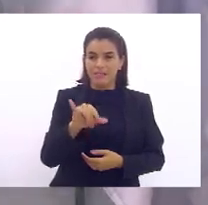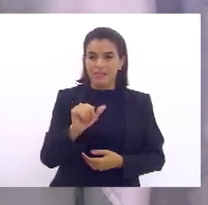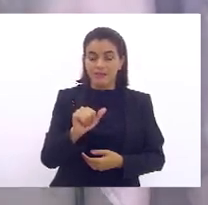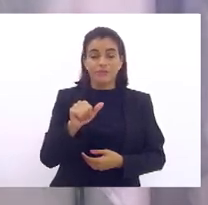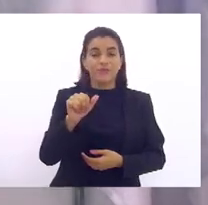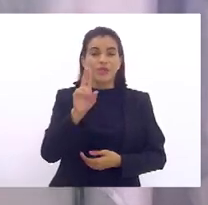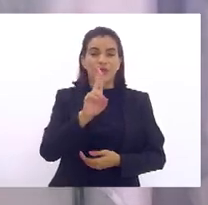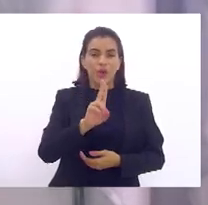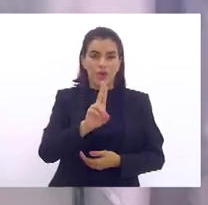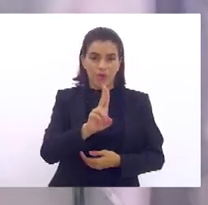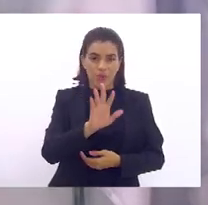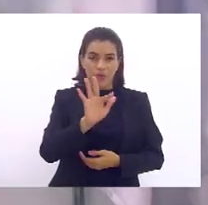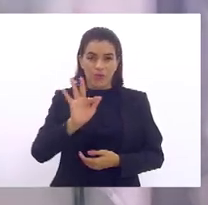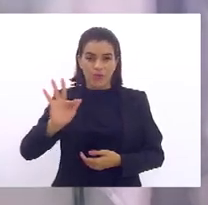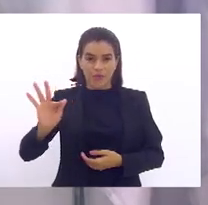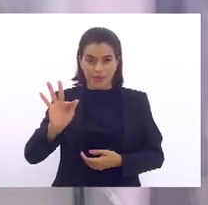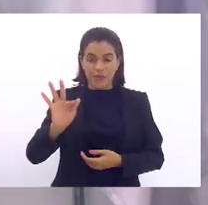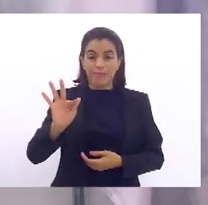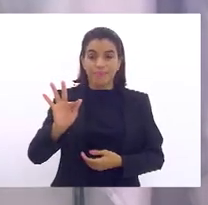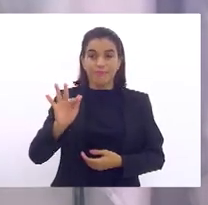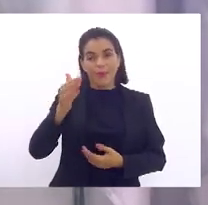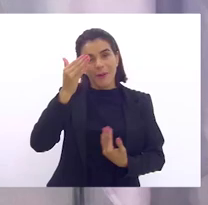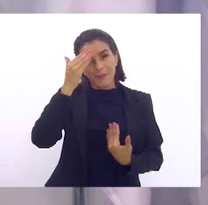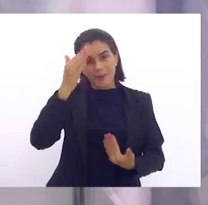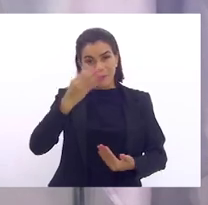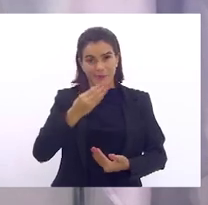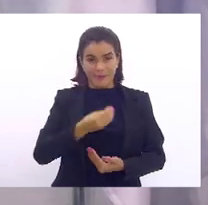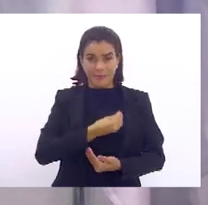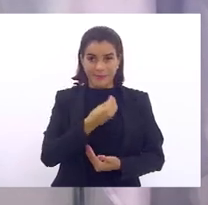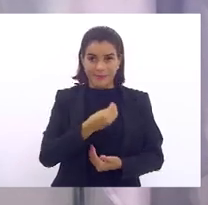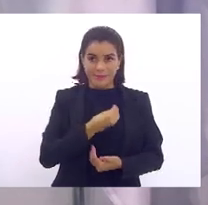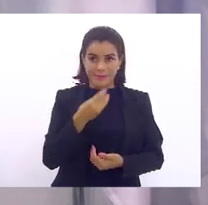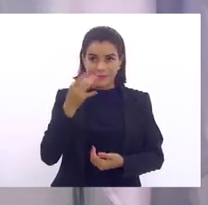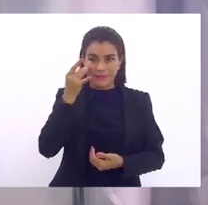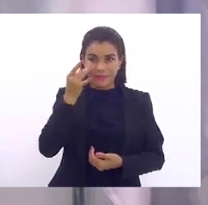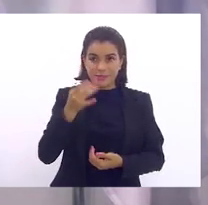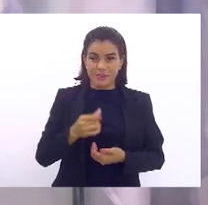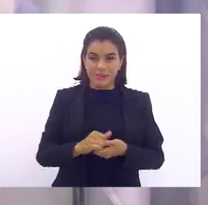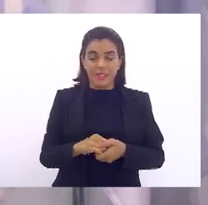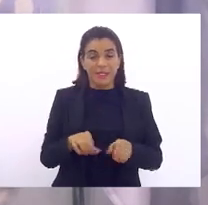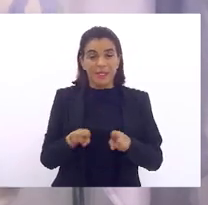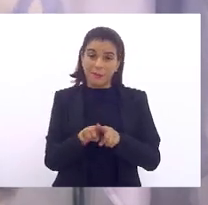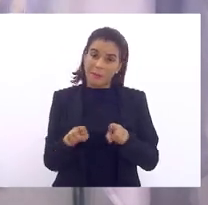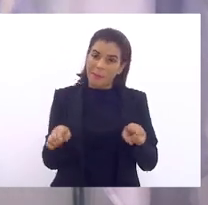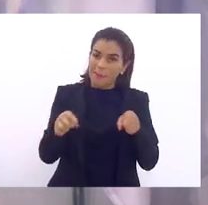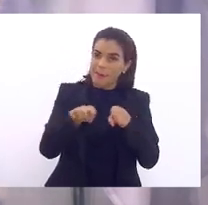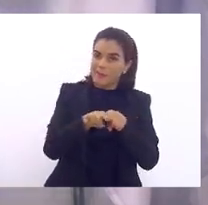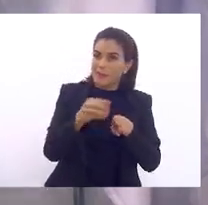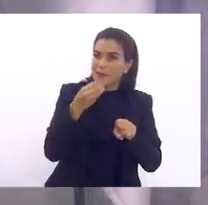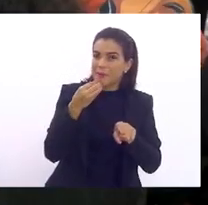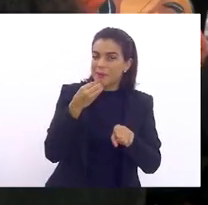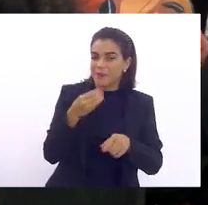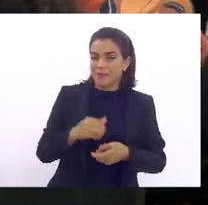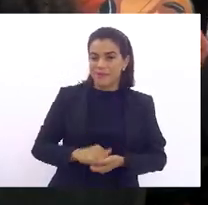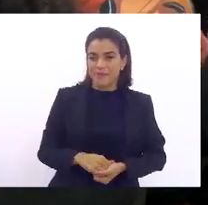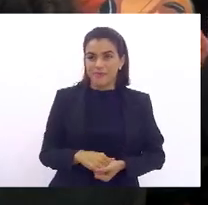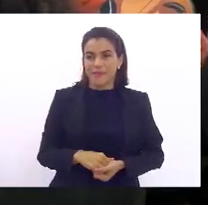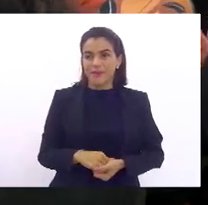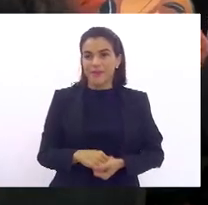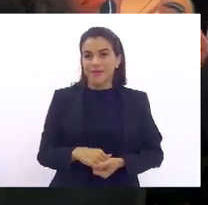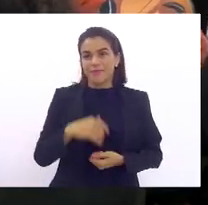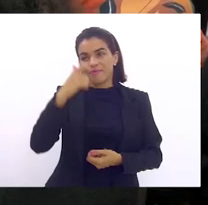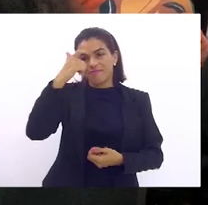Universidade Federal Fluminense muito obrigada pela sua presença e pela parceria Óbvio Eu que